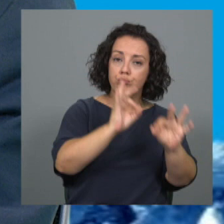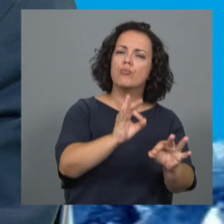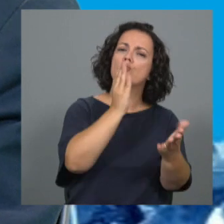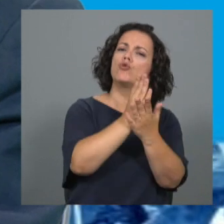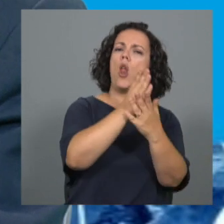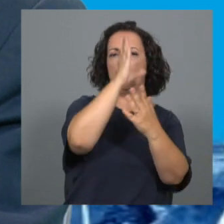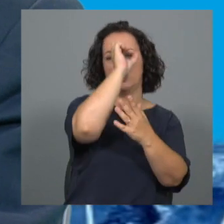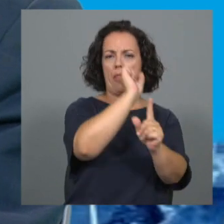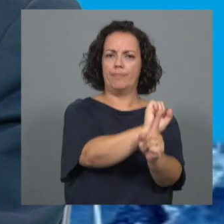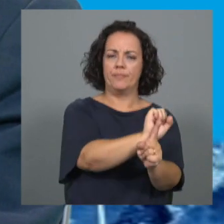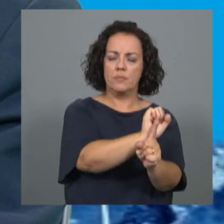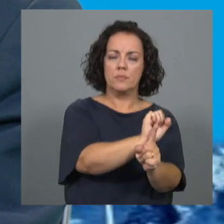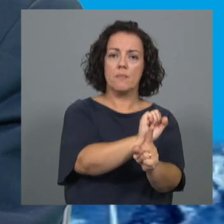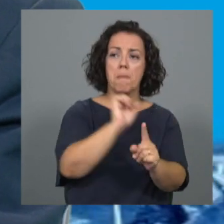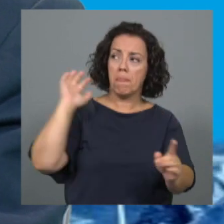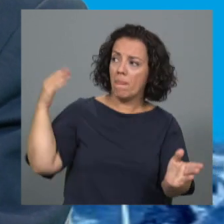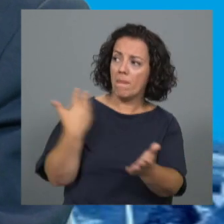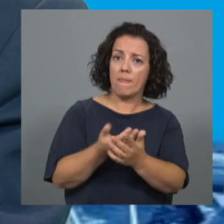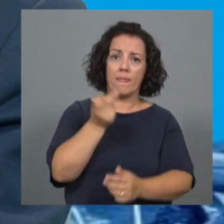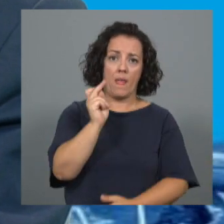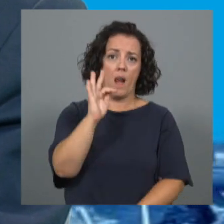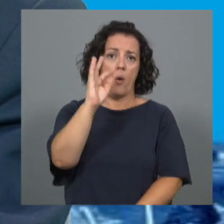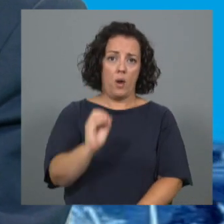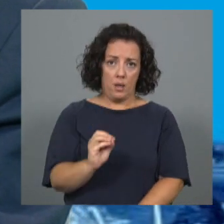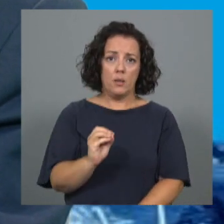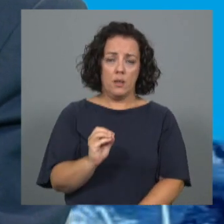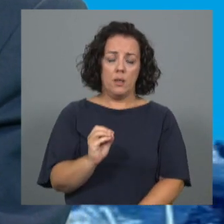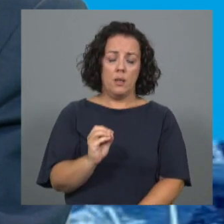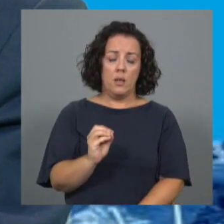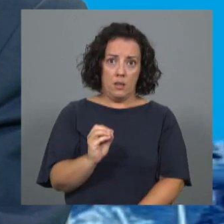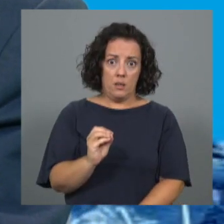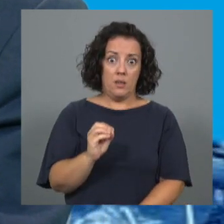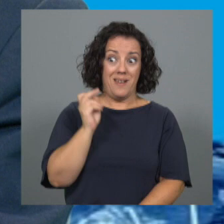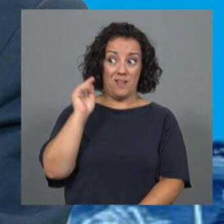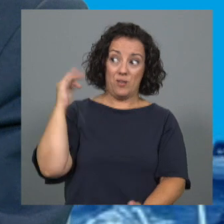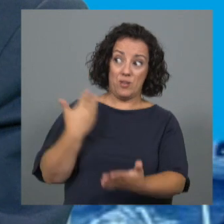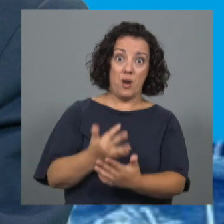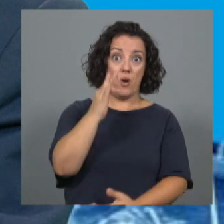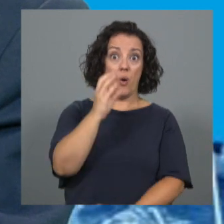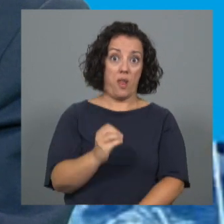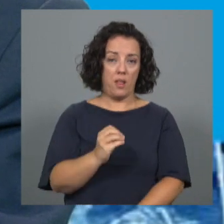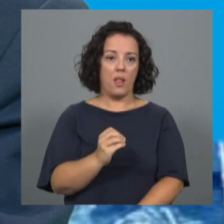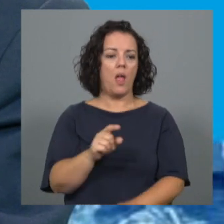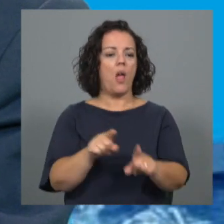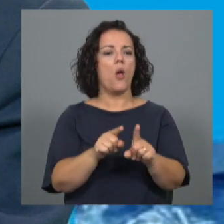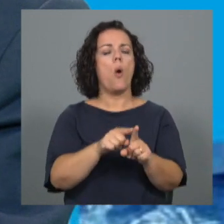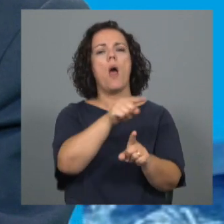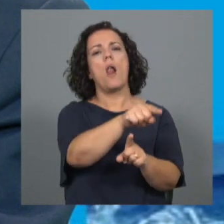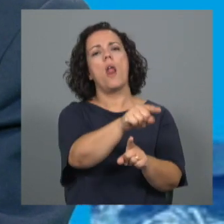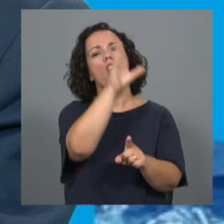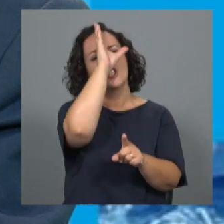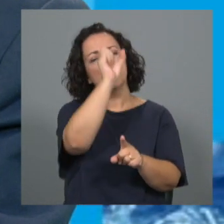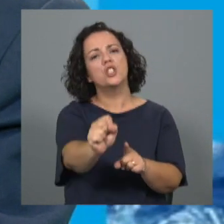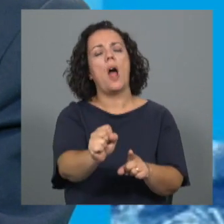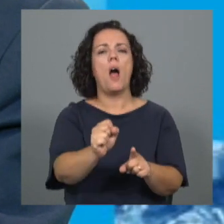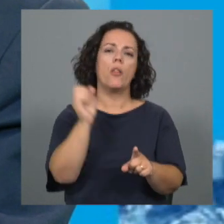últimos 40 anos tem sido precisamente de ser o Estado a prestar tudo e os